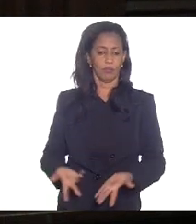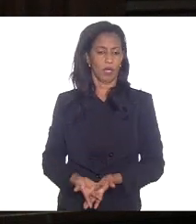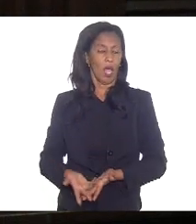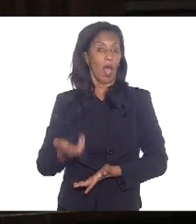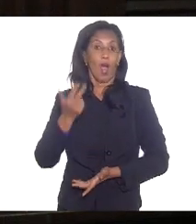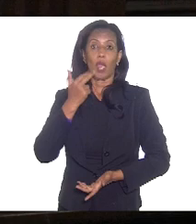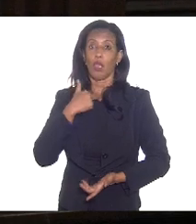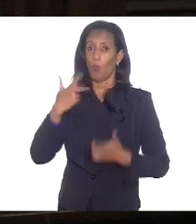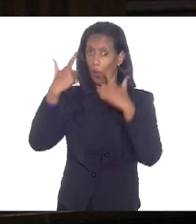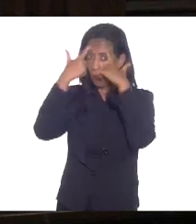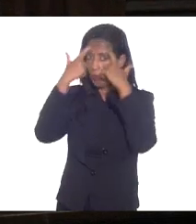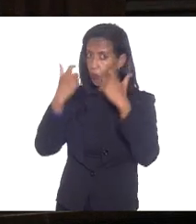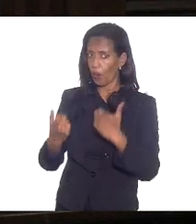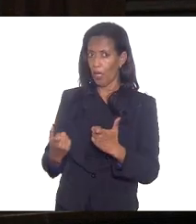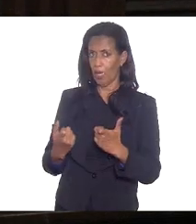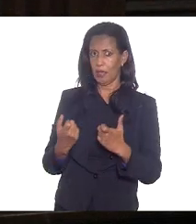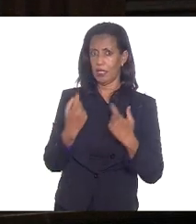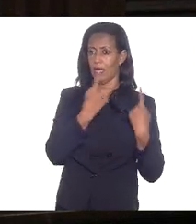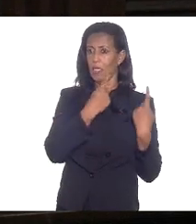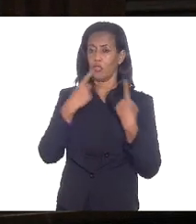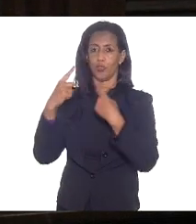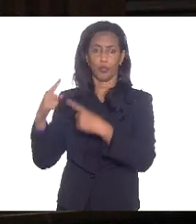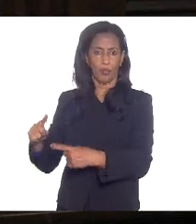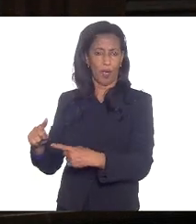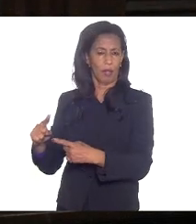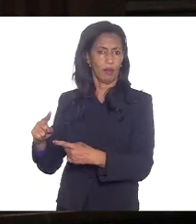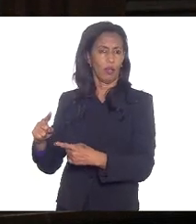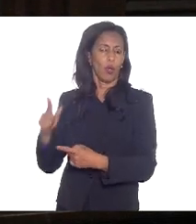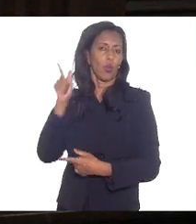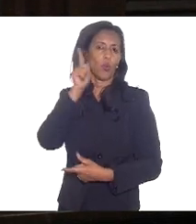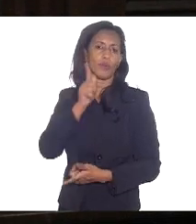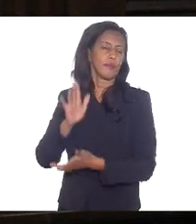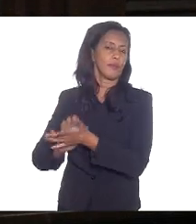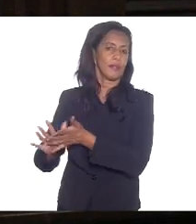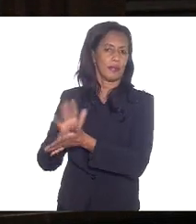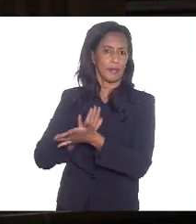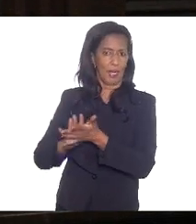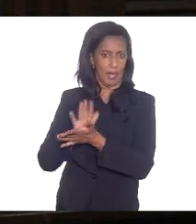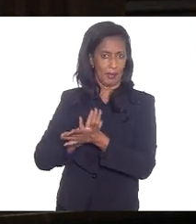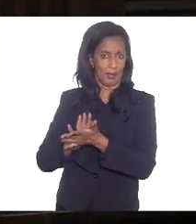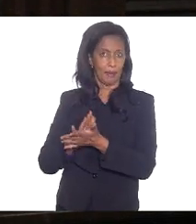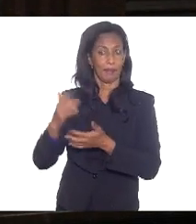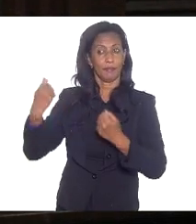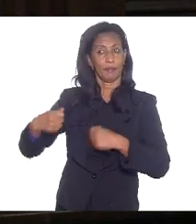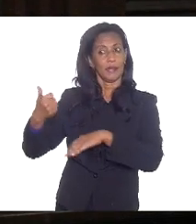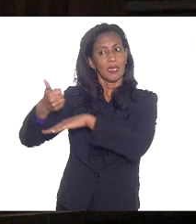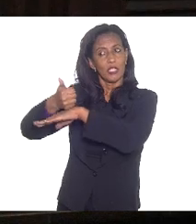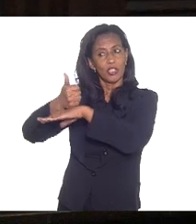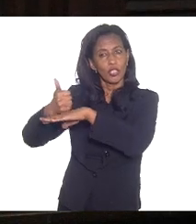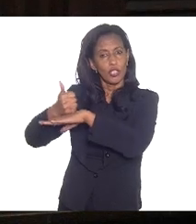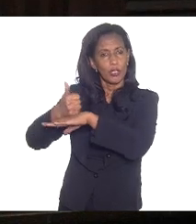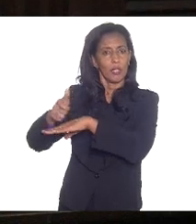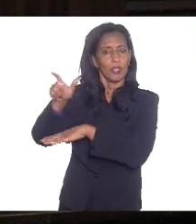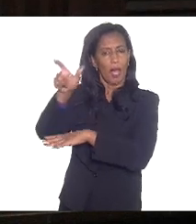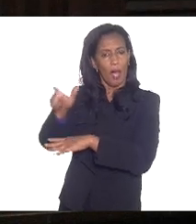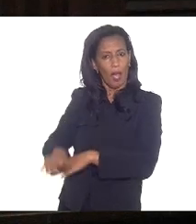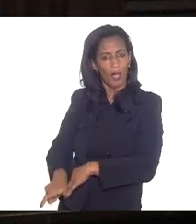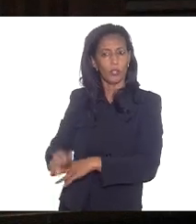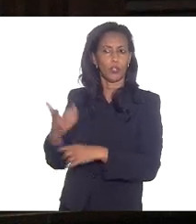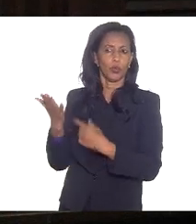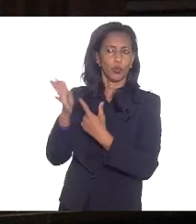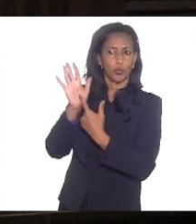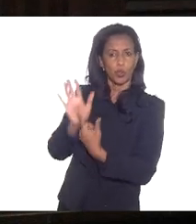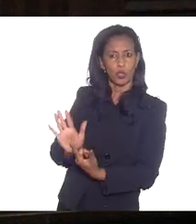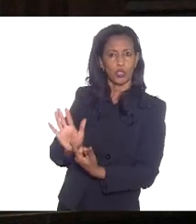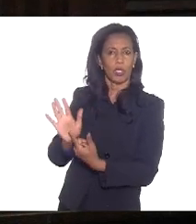que a gente vai enfrentar a violência nos territórios populares. Ao contrário, é dignificando, valorizando e dando visibilidade por meio das